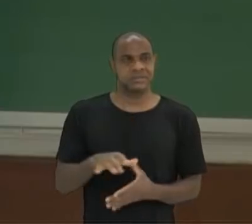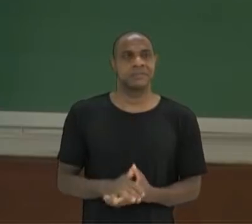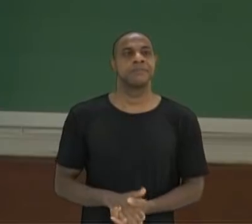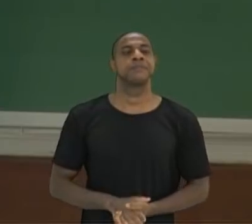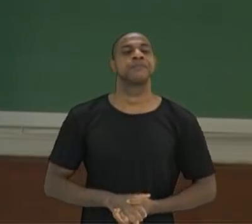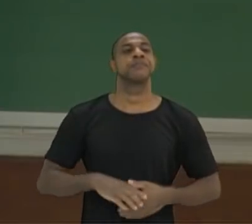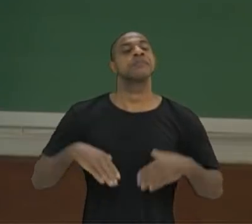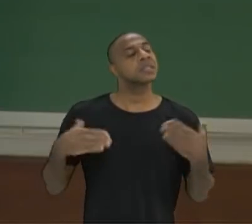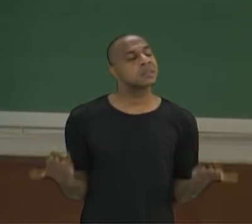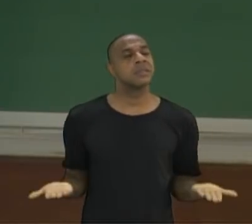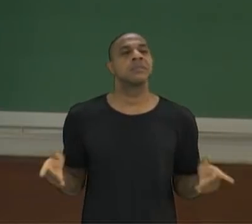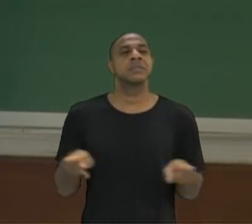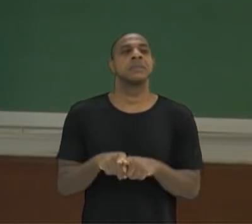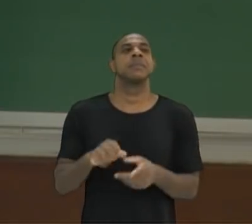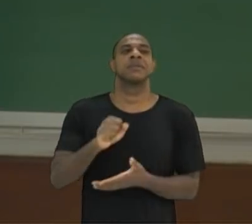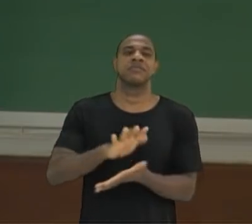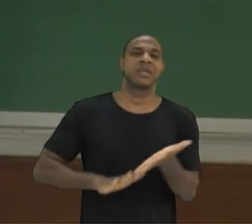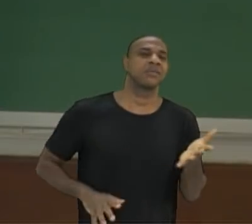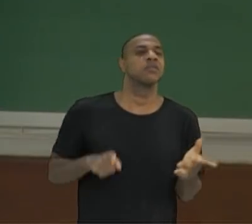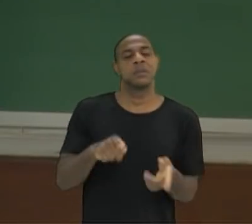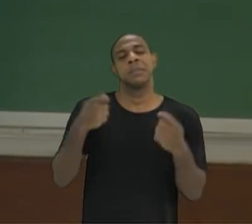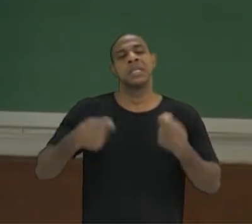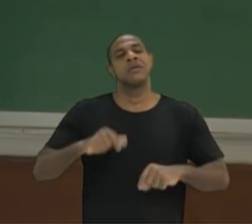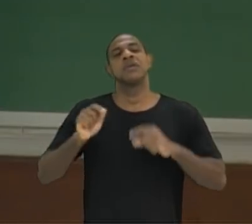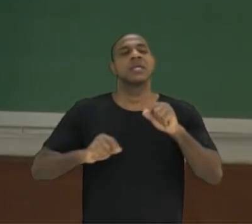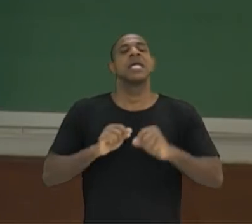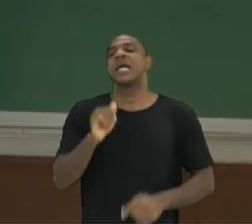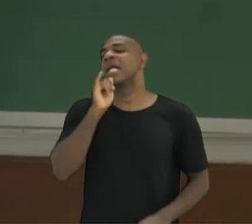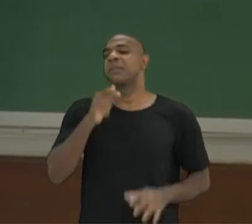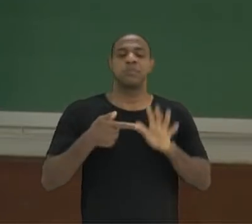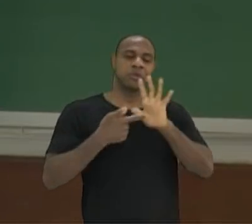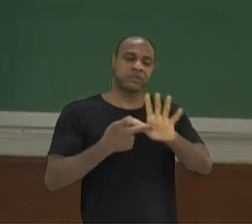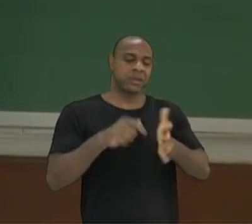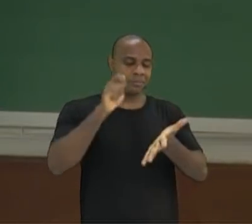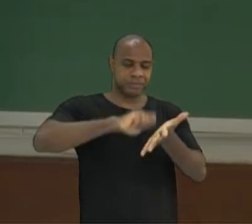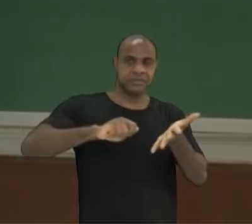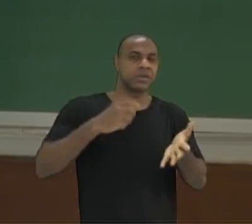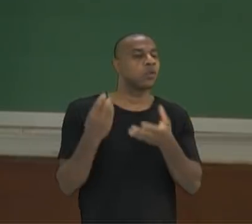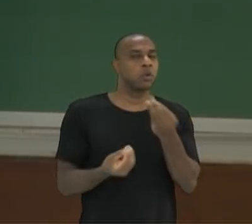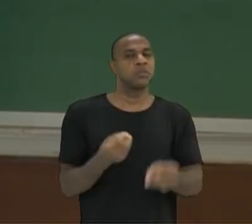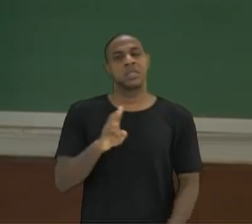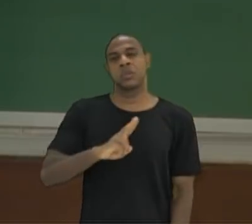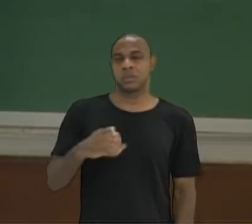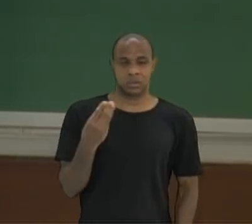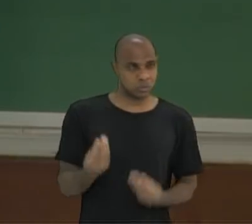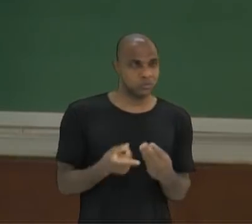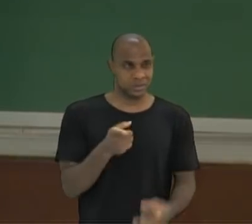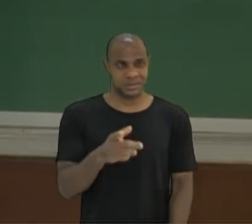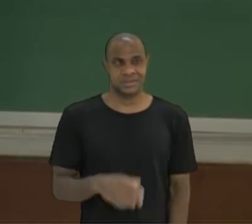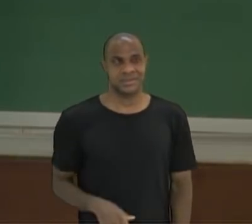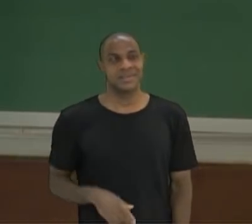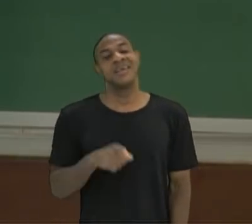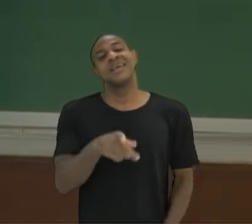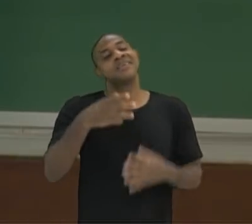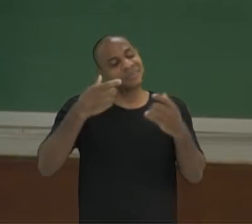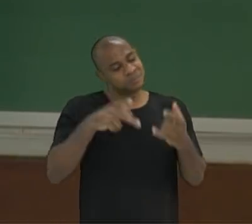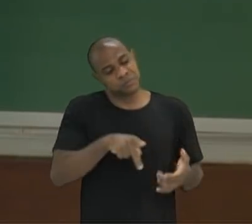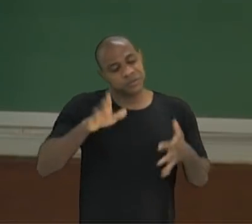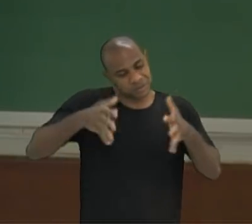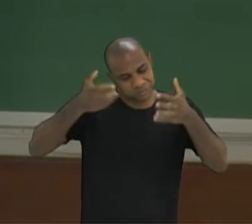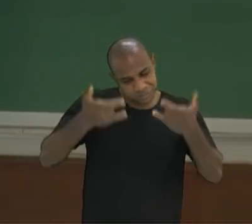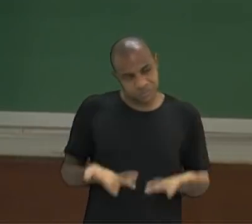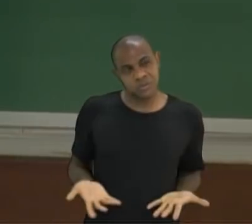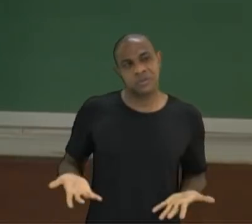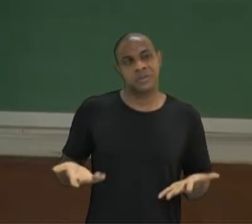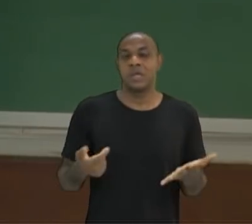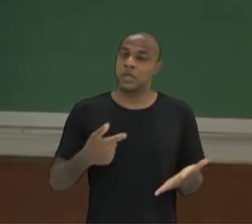referência. E ainda no exercício, você precisava dar um exemplo de utilização. Bom, eu já falei várias vezes aqui durante a